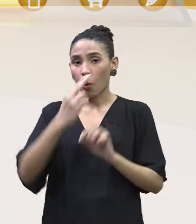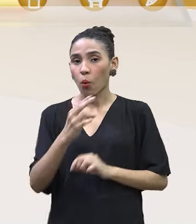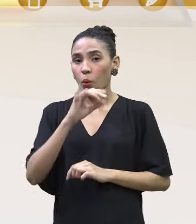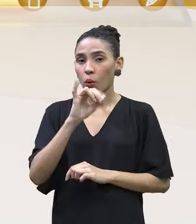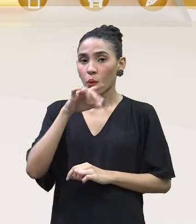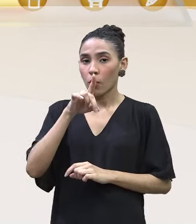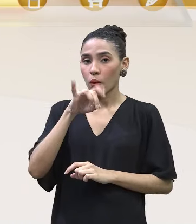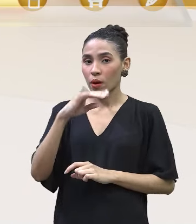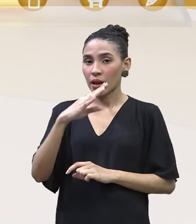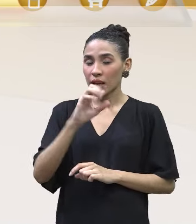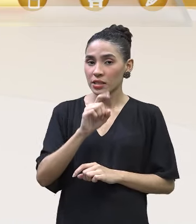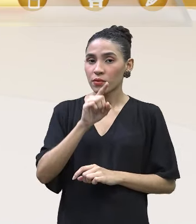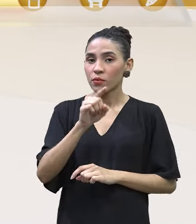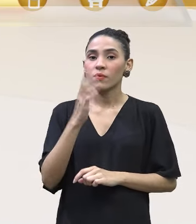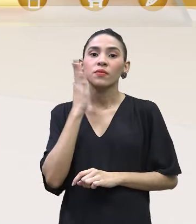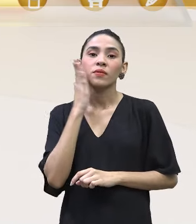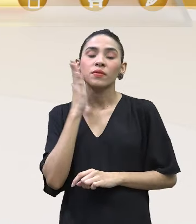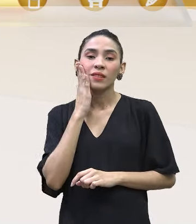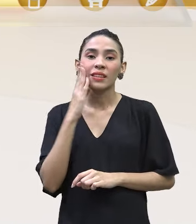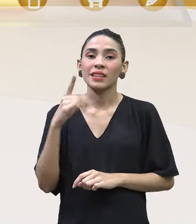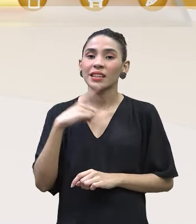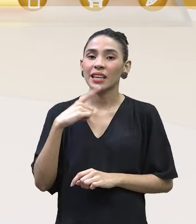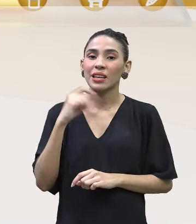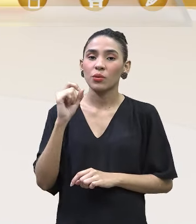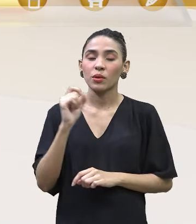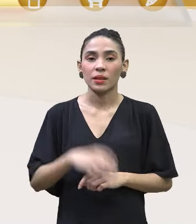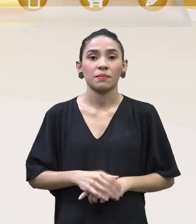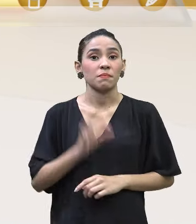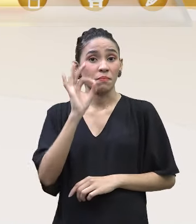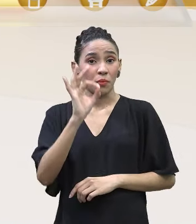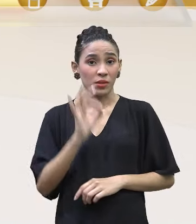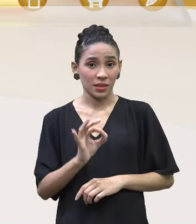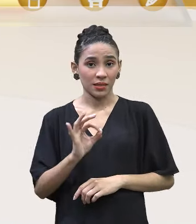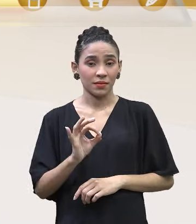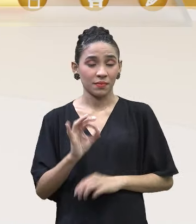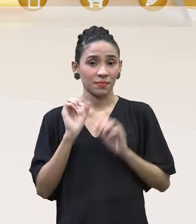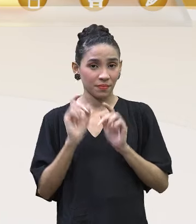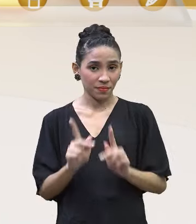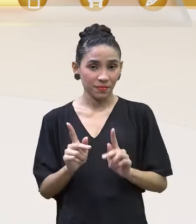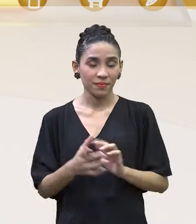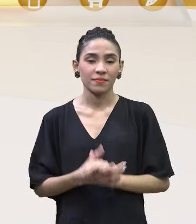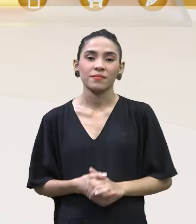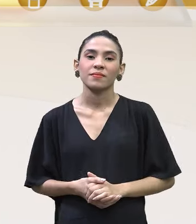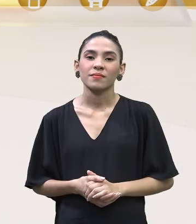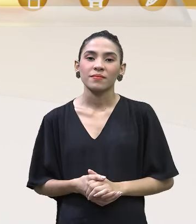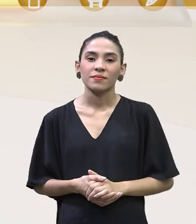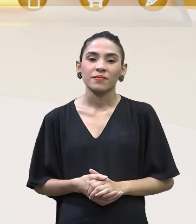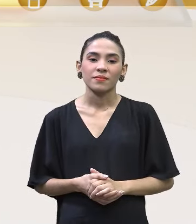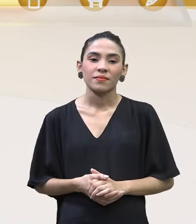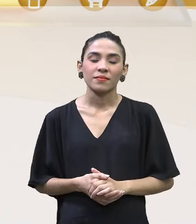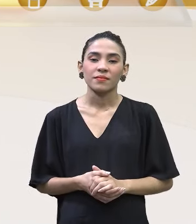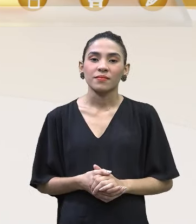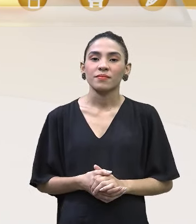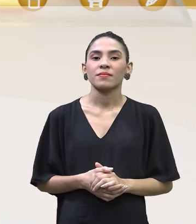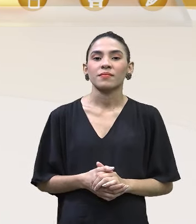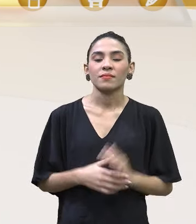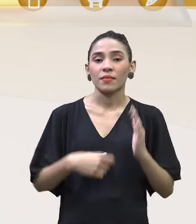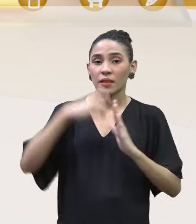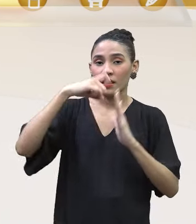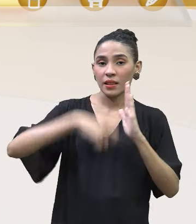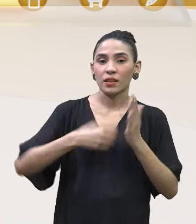socioeconômico já vai saber ali que tem que estar em porcentagem Exatamente porque olha só né a taxa de